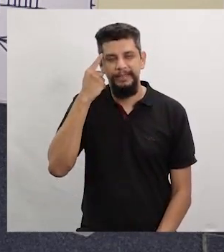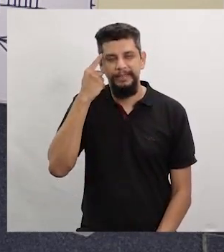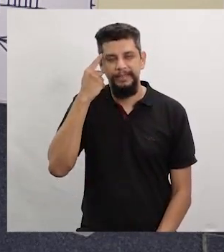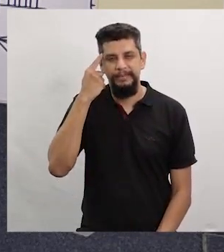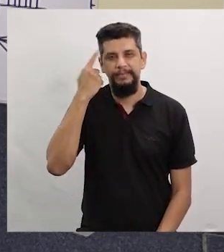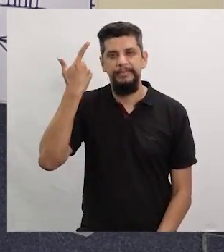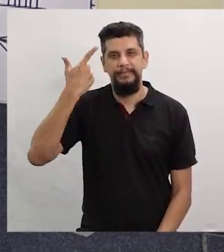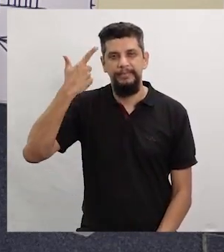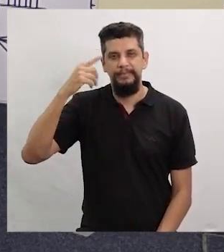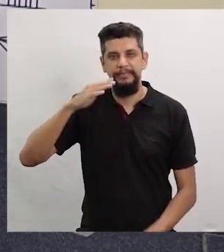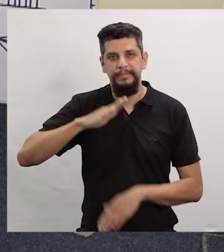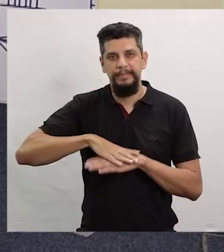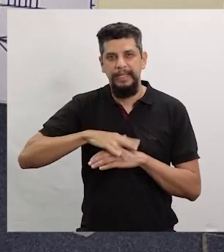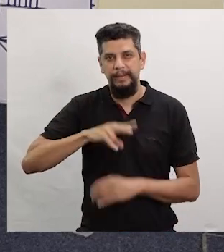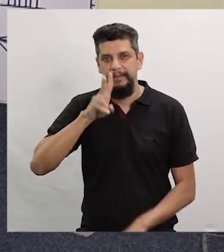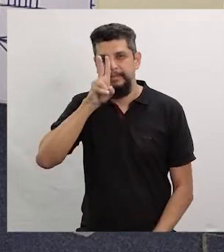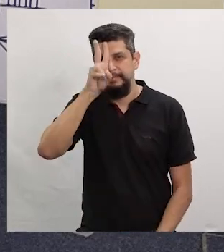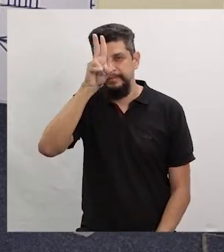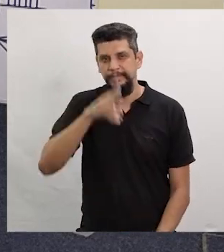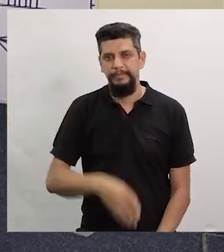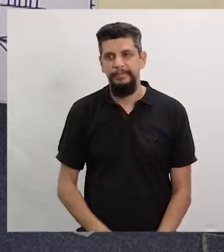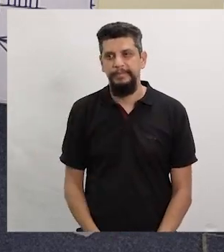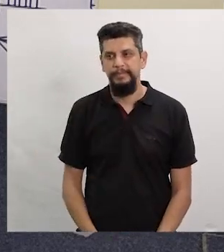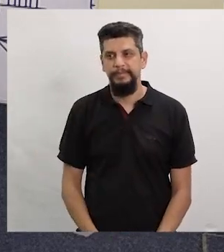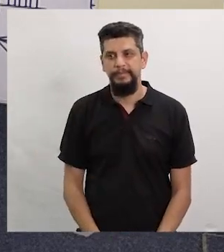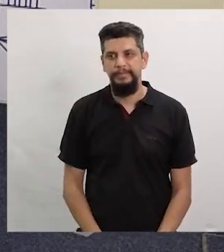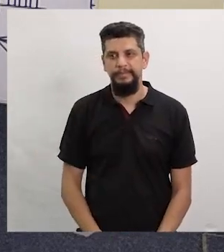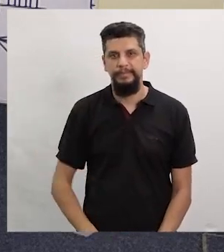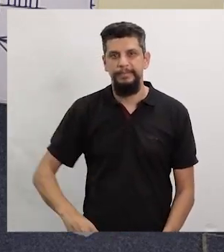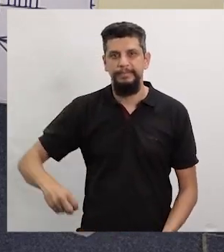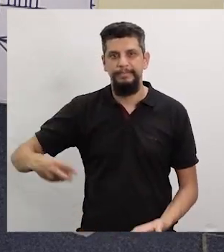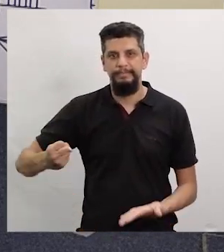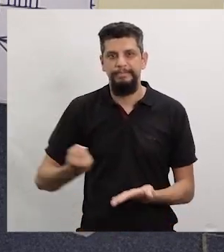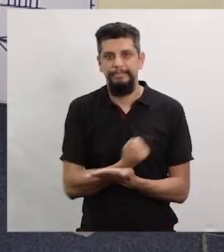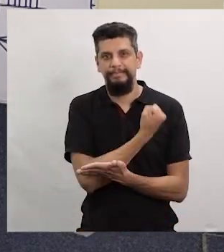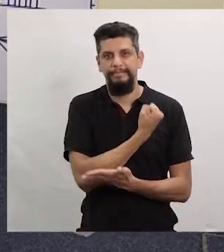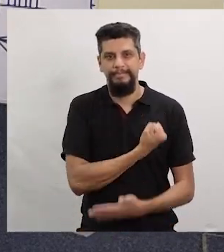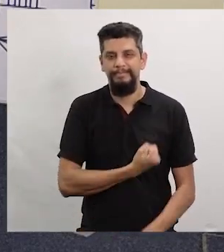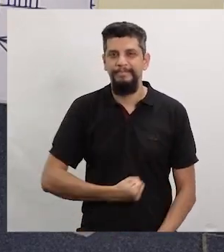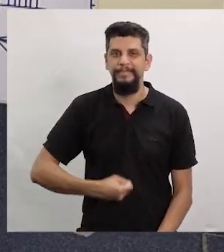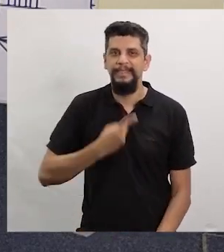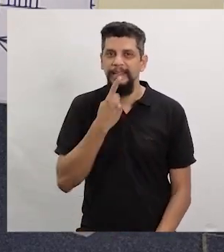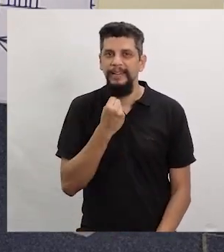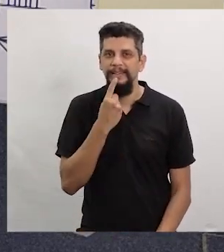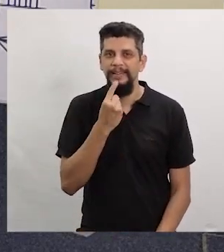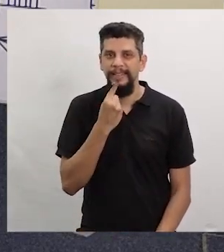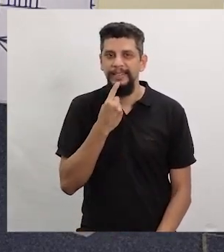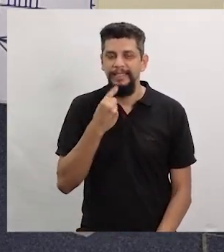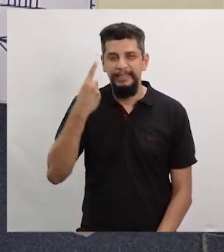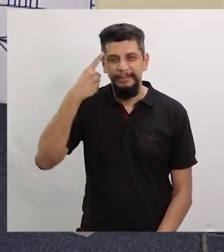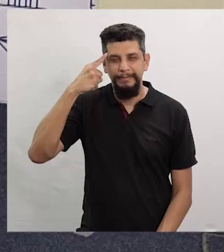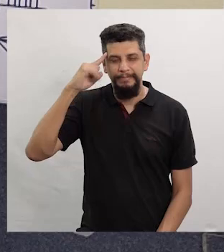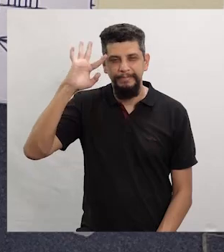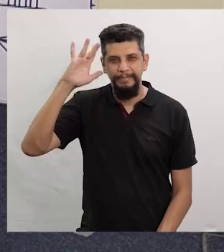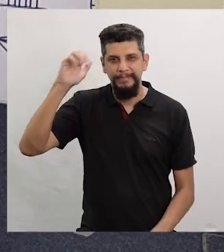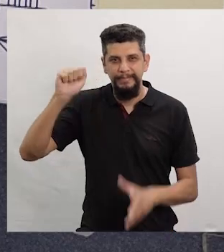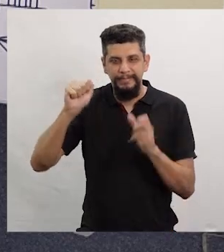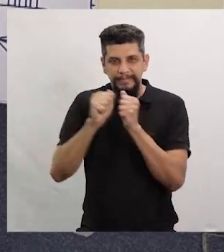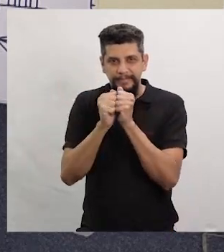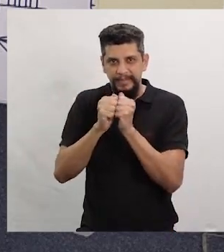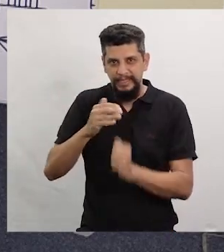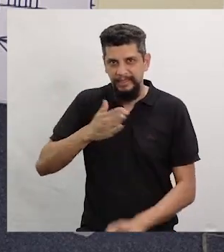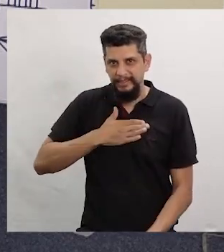forte vamos lá vamos lá um dois e pessoal pensa junto